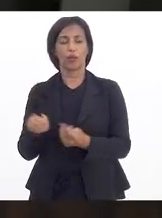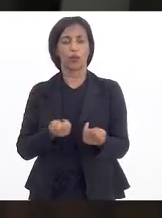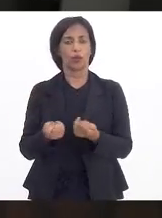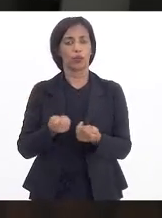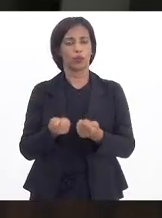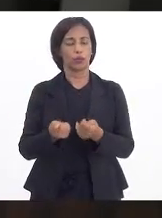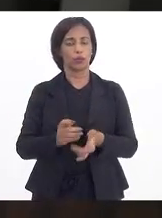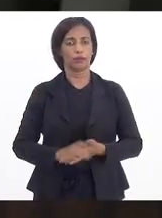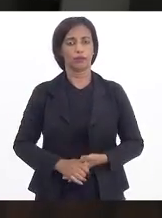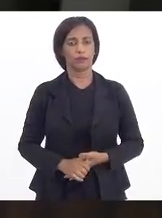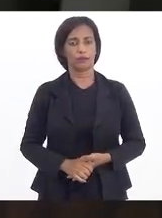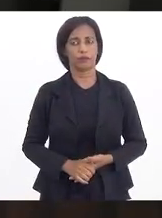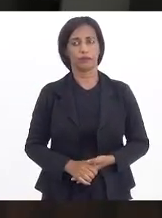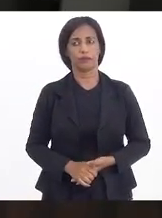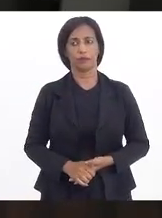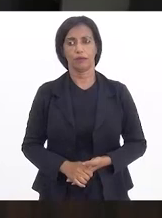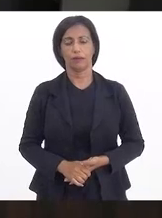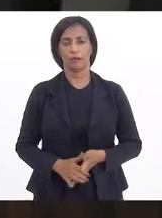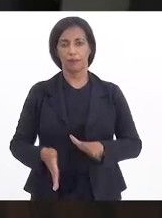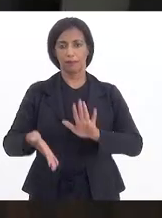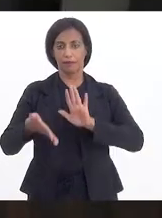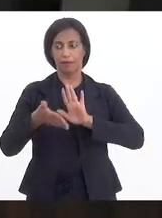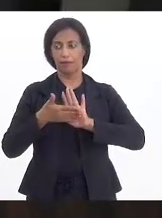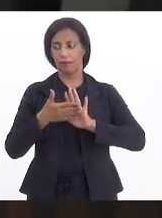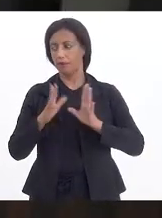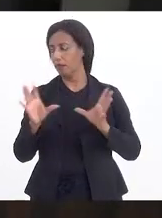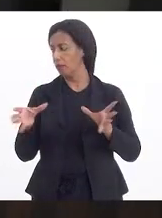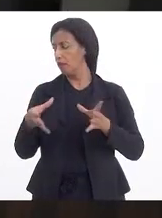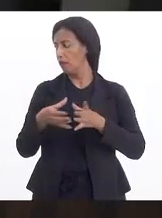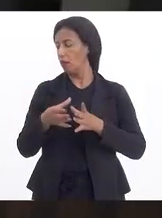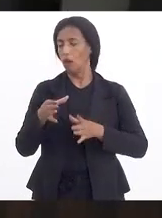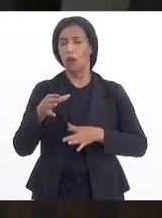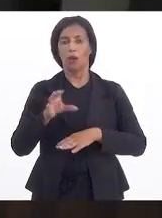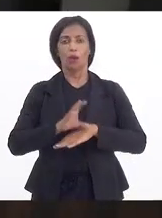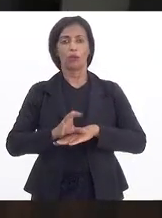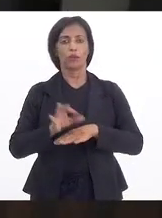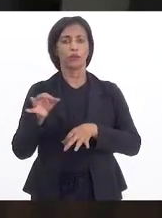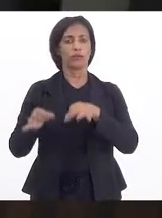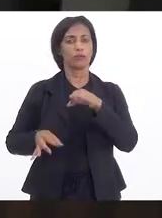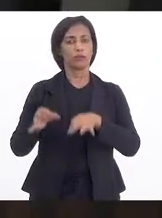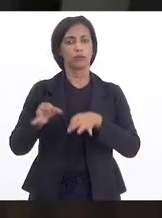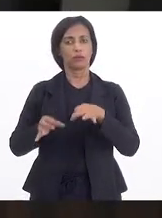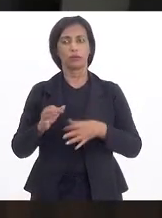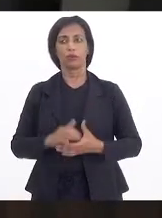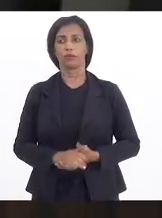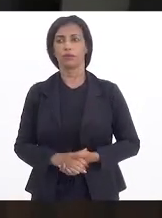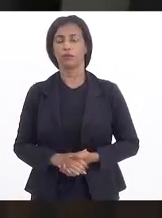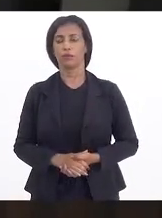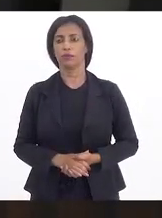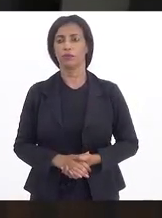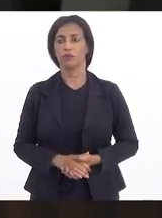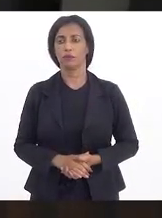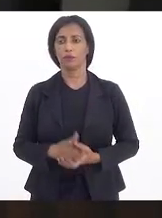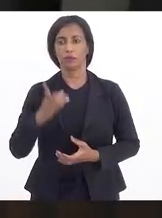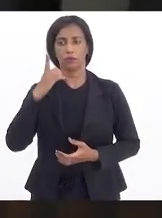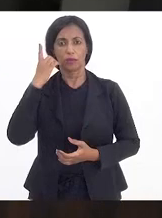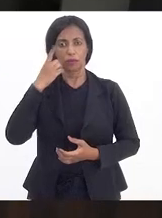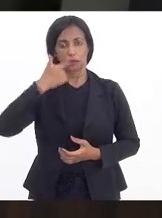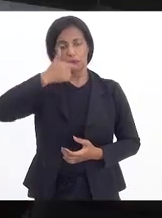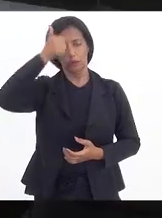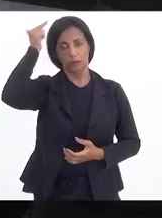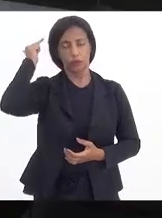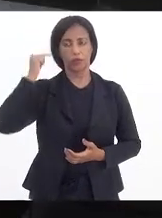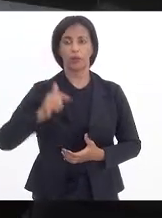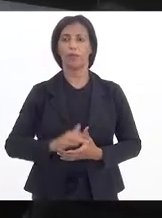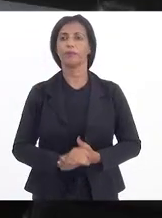controle para ele te parecer pela comissão de posição Justiça o Deputado Luiz